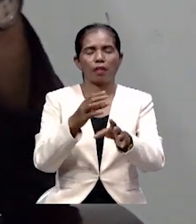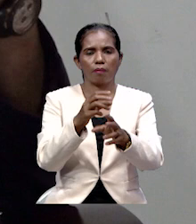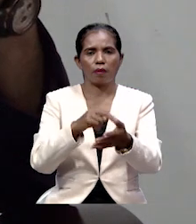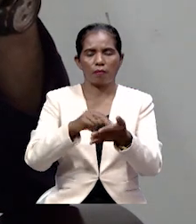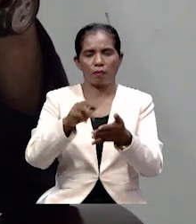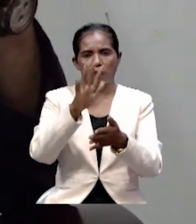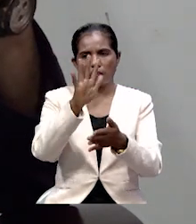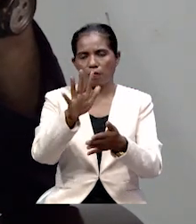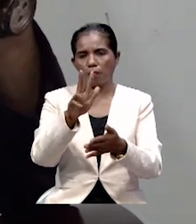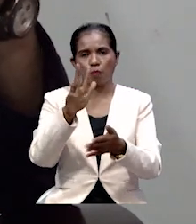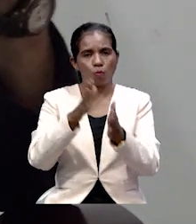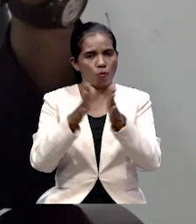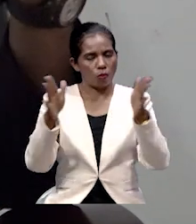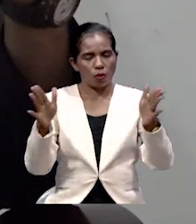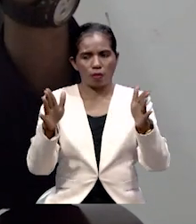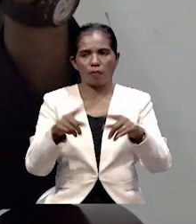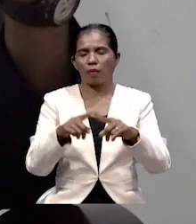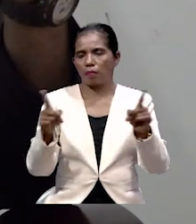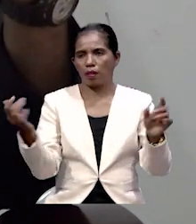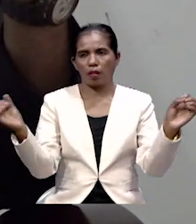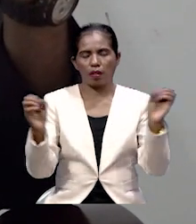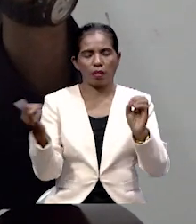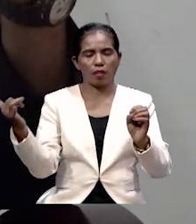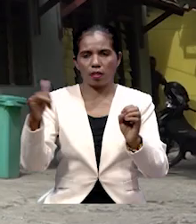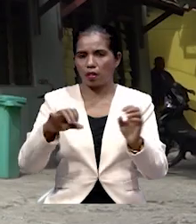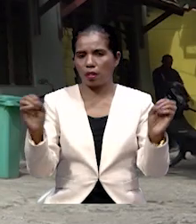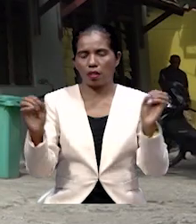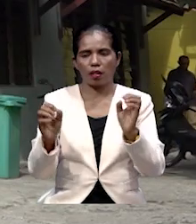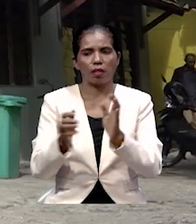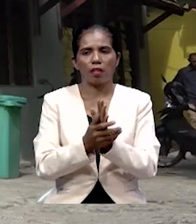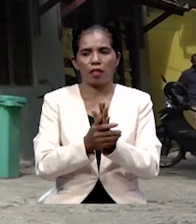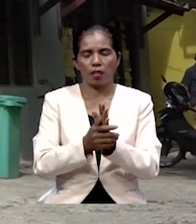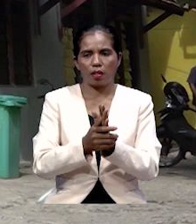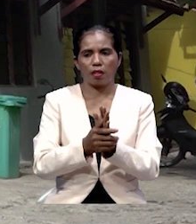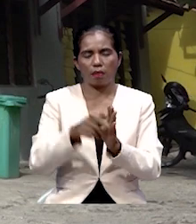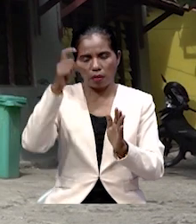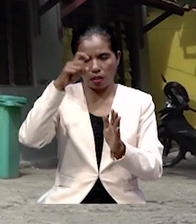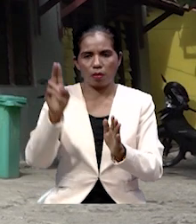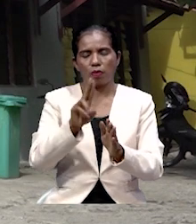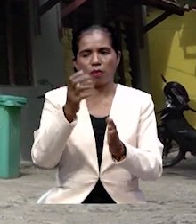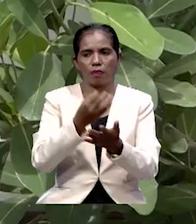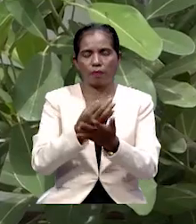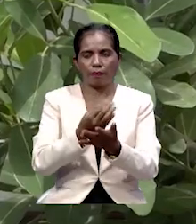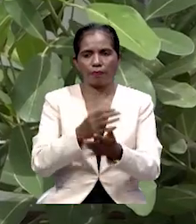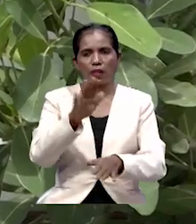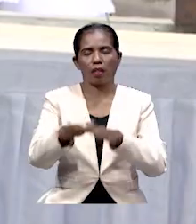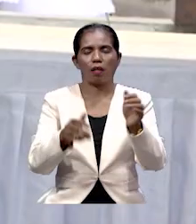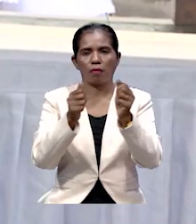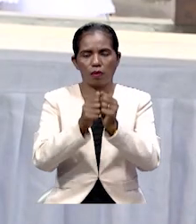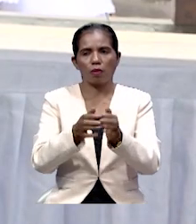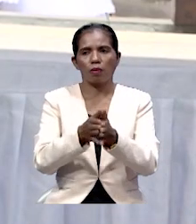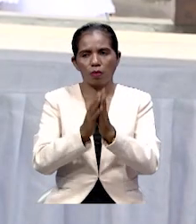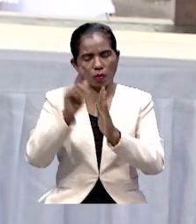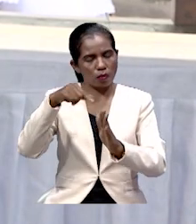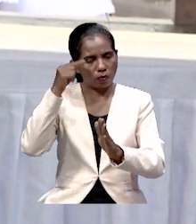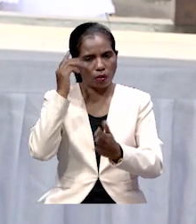mas ve la ia efeito. Tamba sira la ia capacidade e execução. Antes ne sociedade civil lau hamutuk, husi ba governo atu hapara